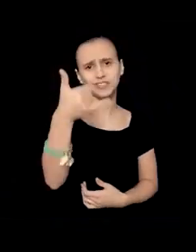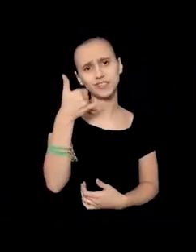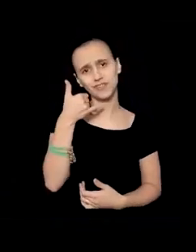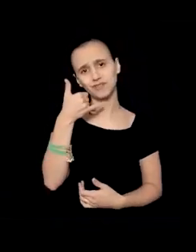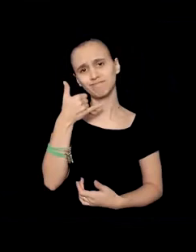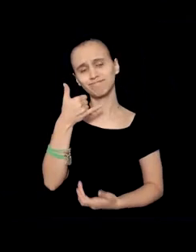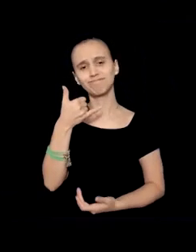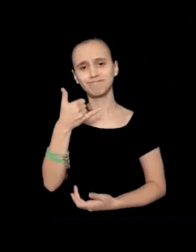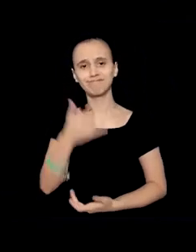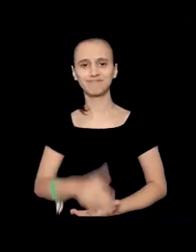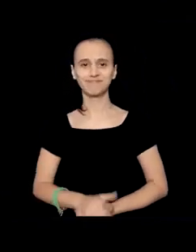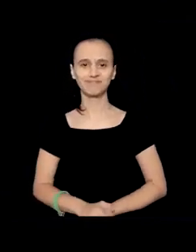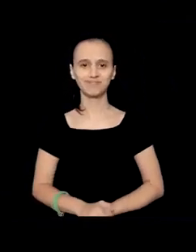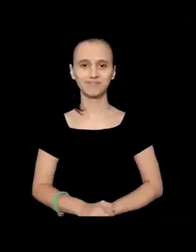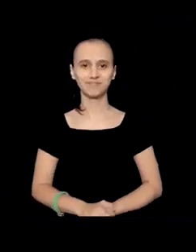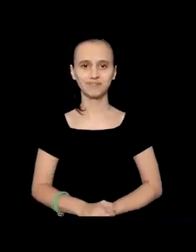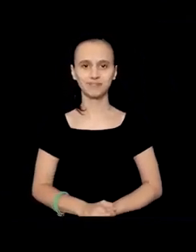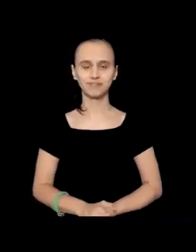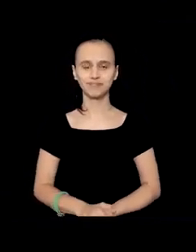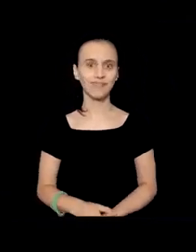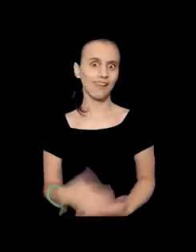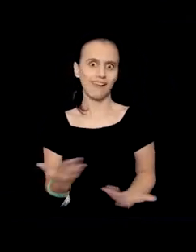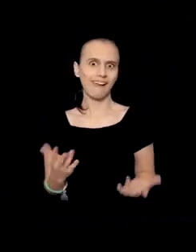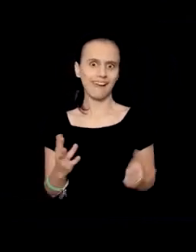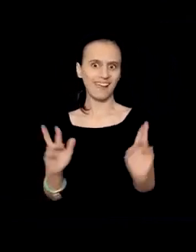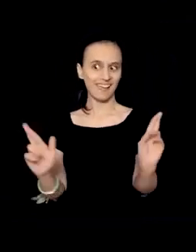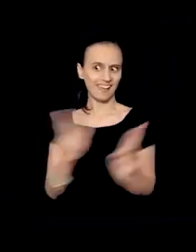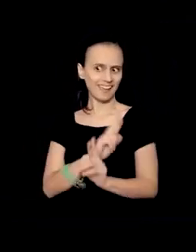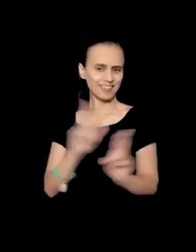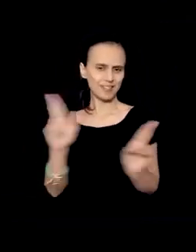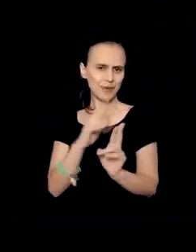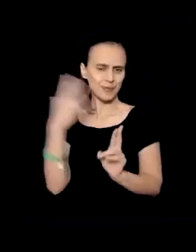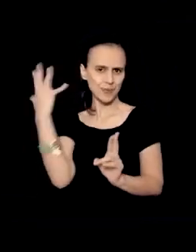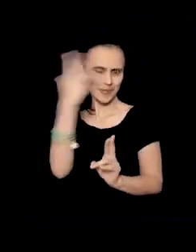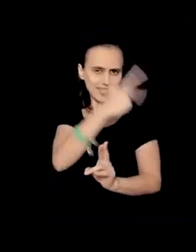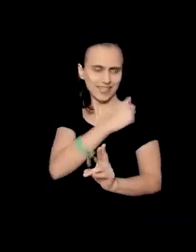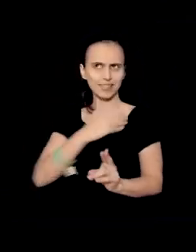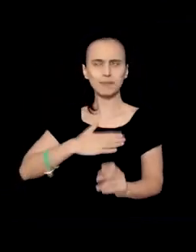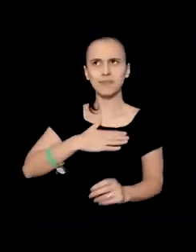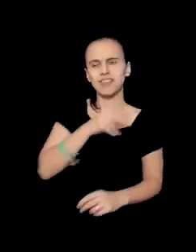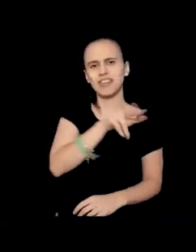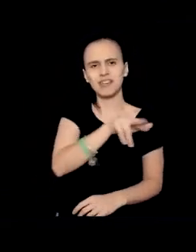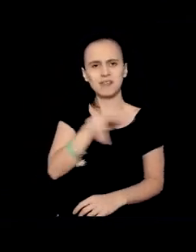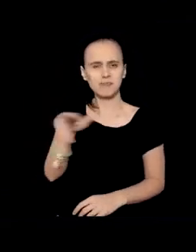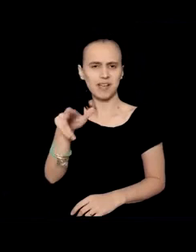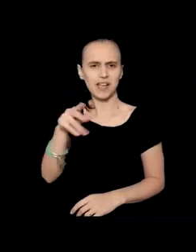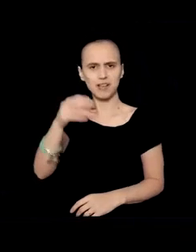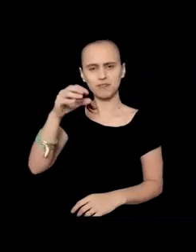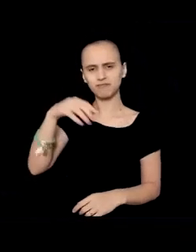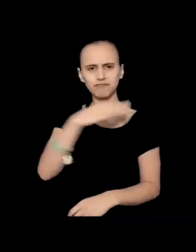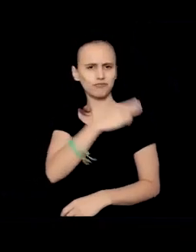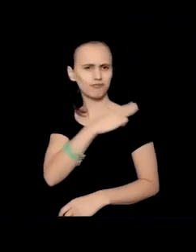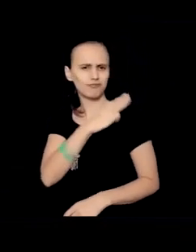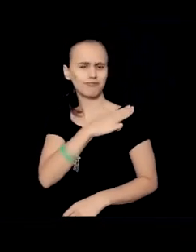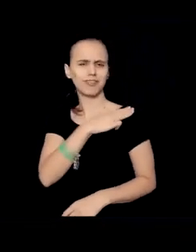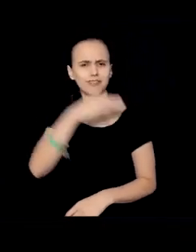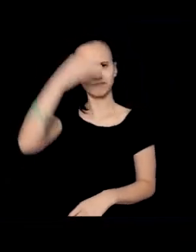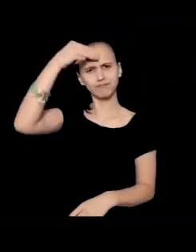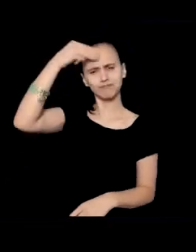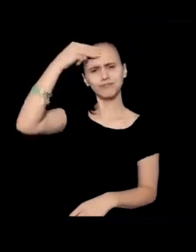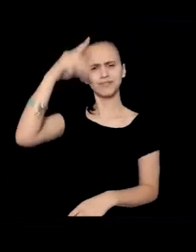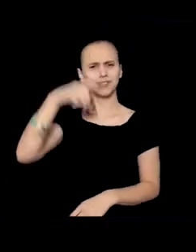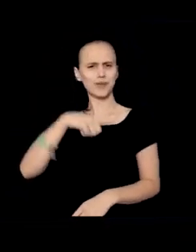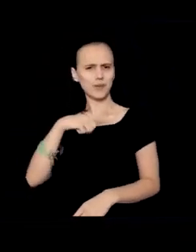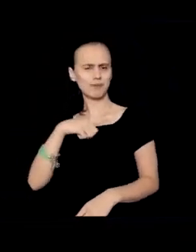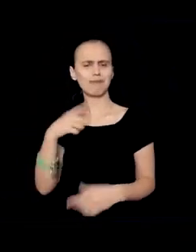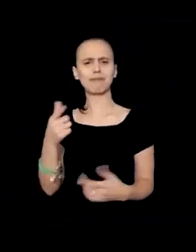falaria. Ah, nossa relação é muito bonita. Minha irmã, minha sobrinha, meu cunhado, que se fodam. Meu irmão tá longe, lá